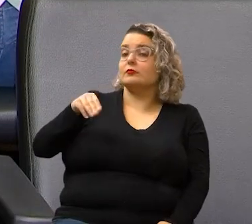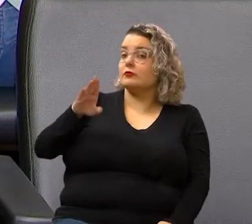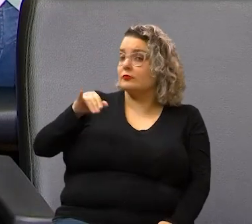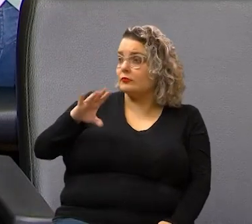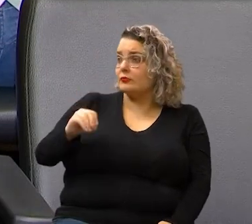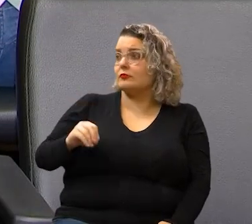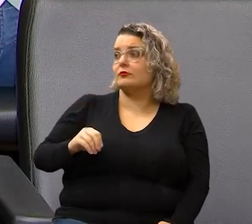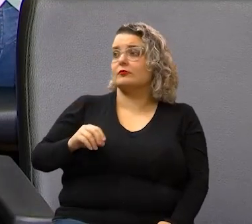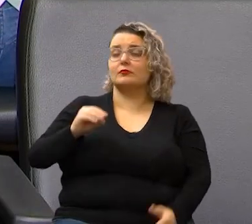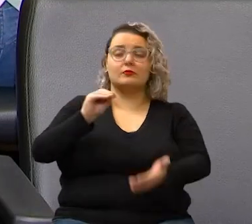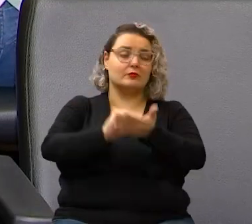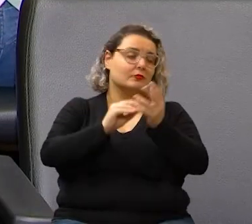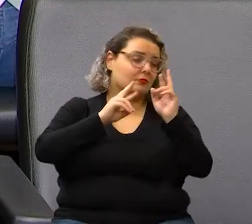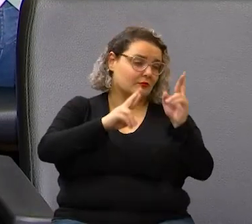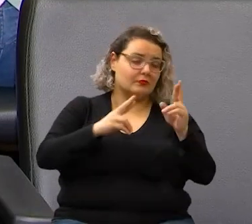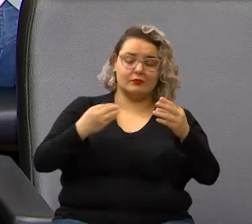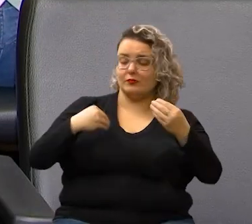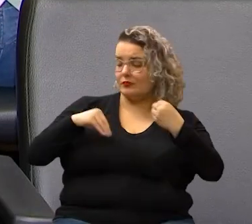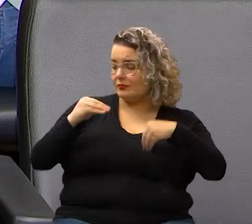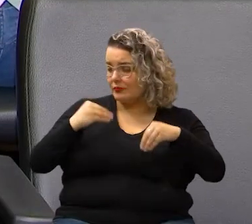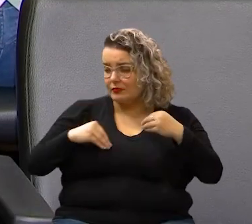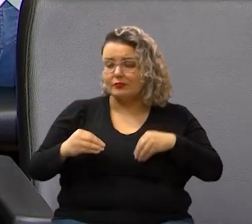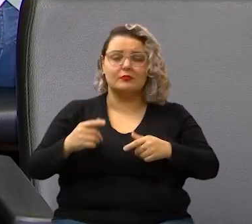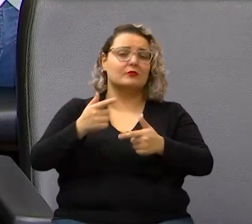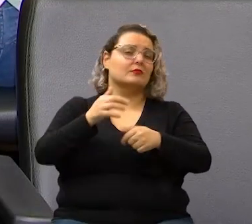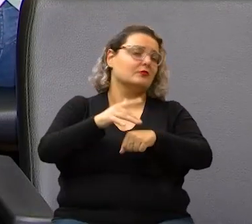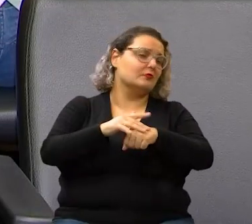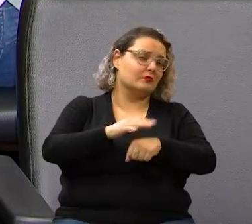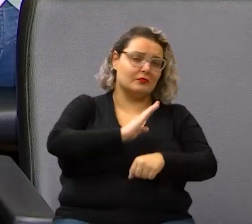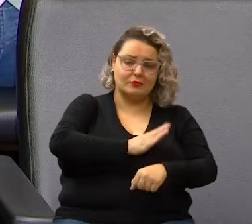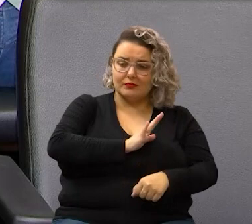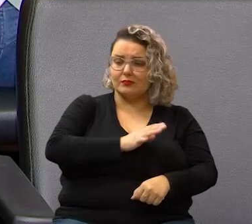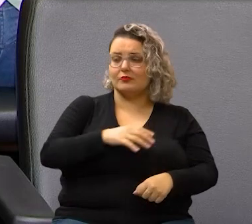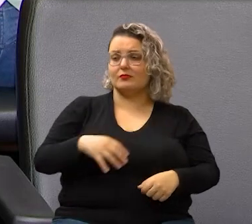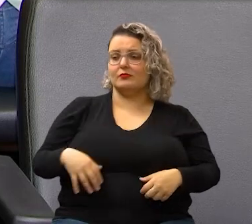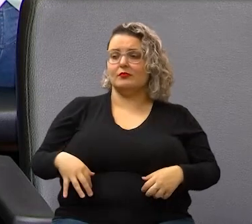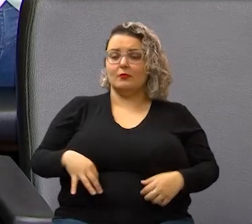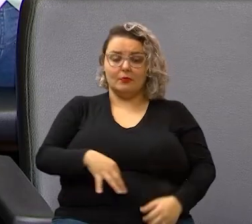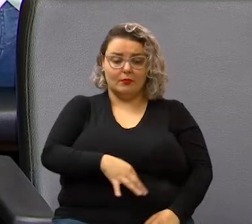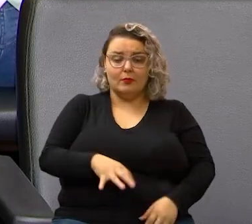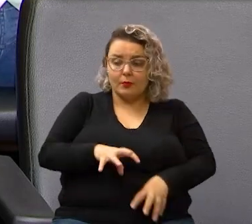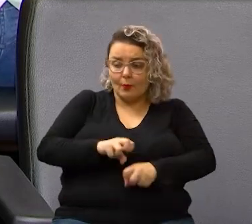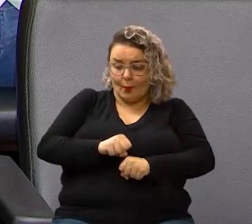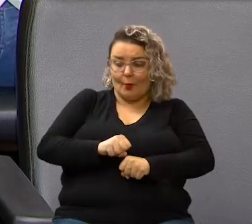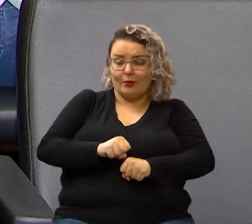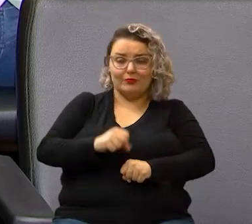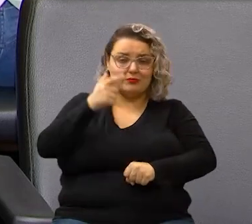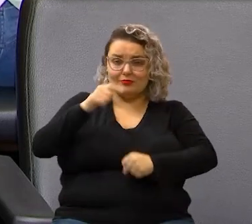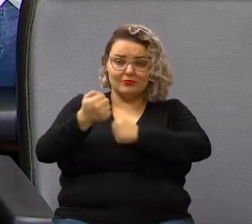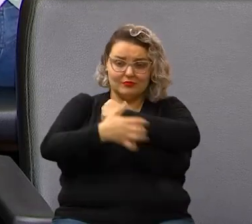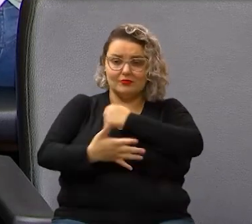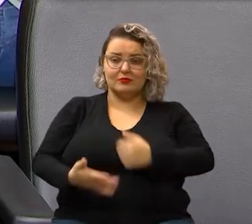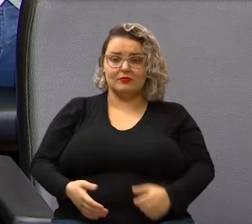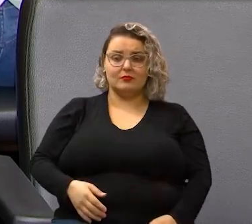zumbido, insônia, transtorno alimentar, depressão, doenças cardiovasculares, prisão de ventre. Principalmente